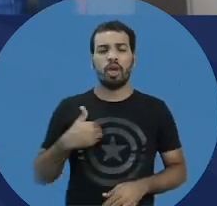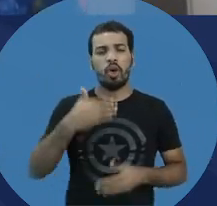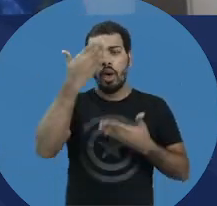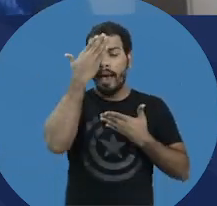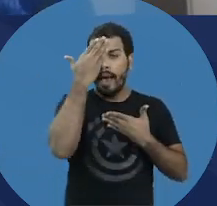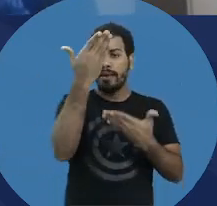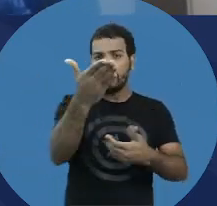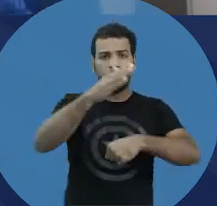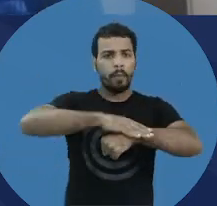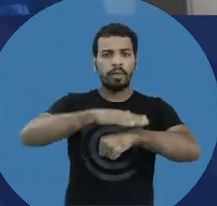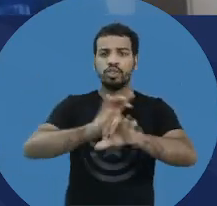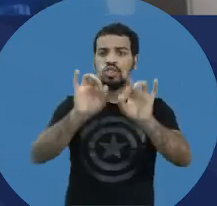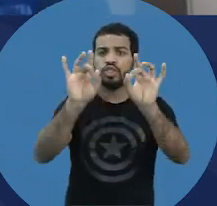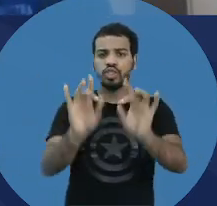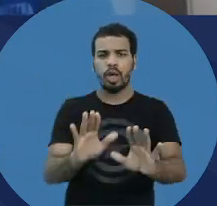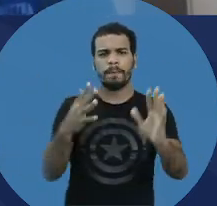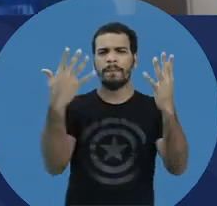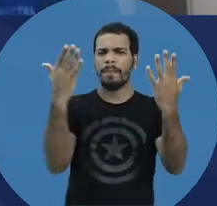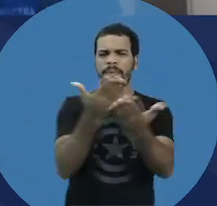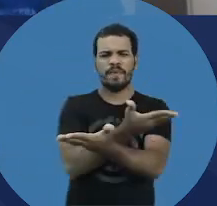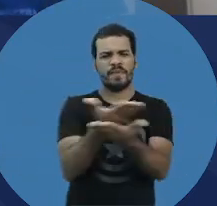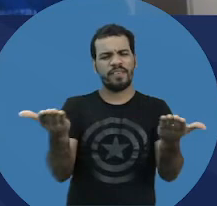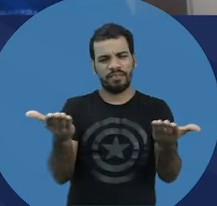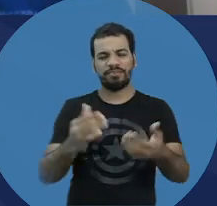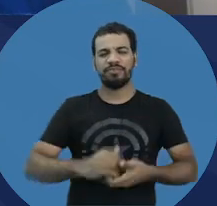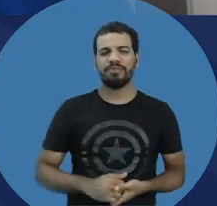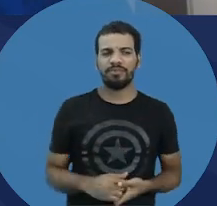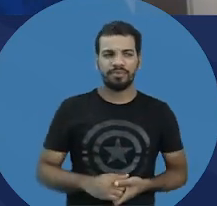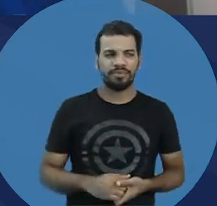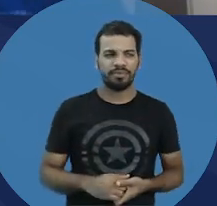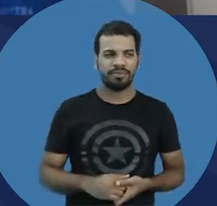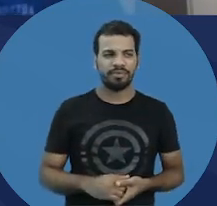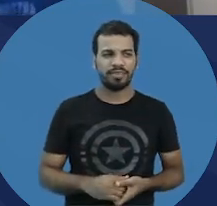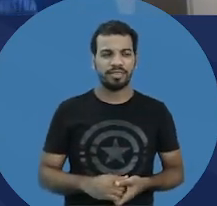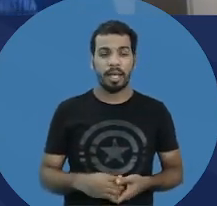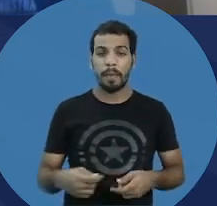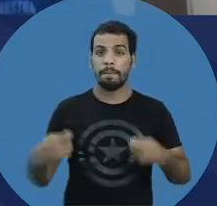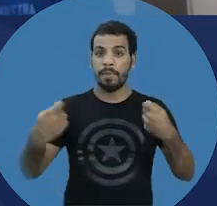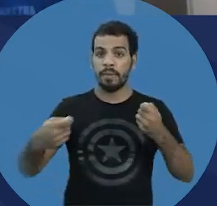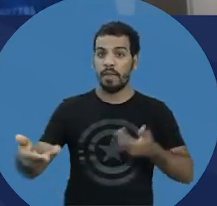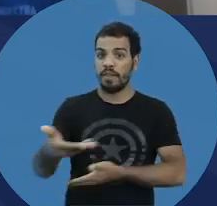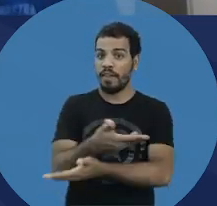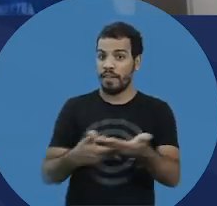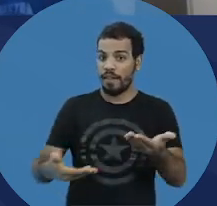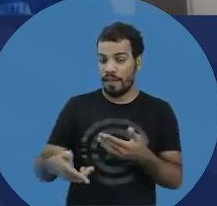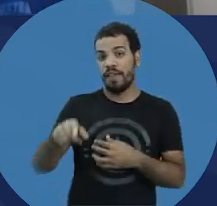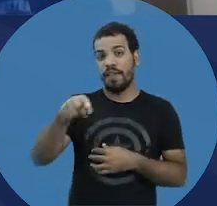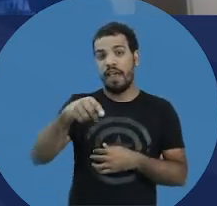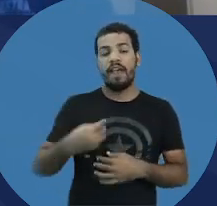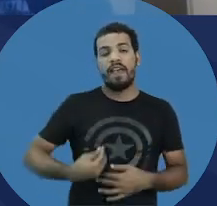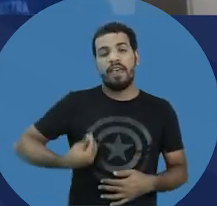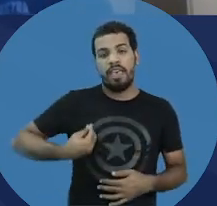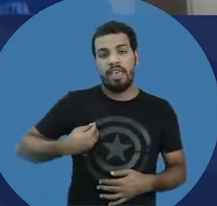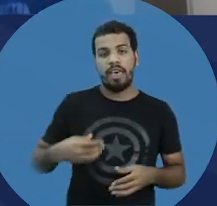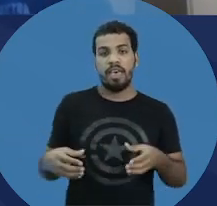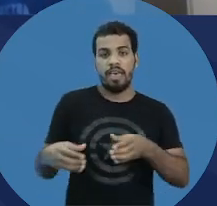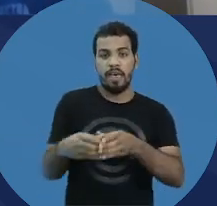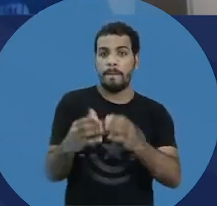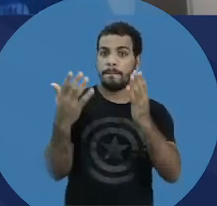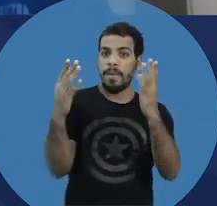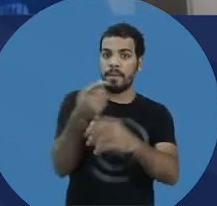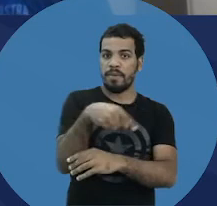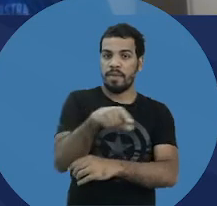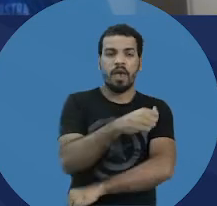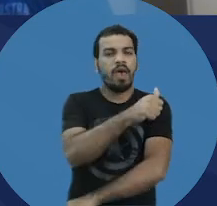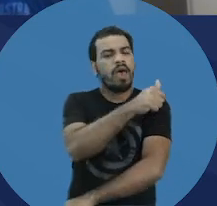momento, parabenizar pelo evento. Precisamos trocar, socializar realmente vivências, né, e parabenizar nossos estudantes